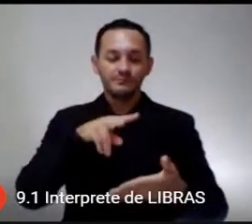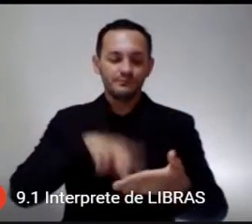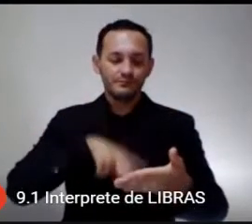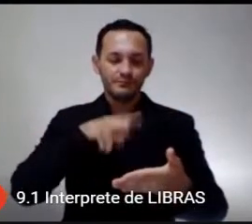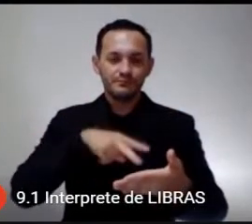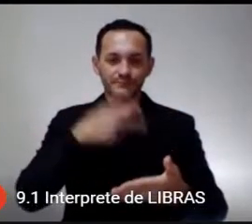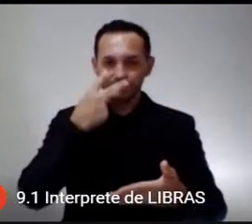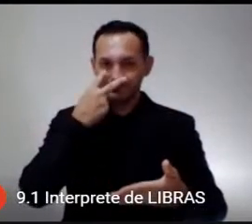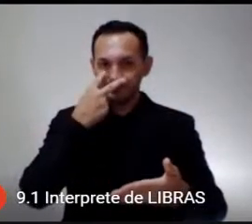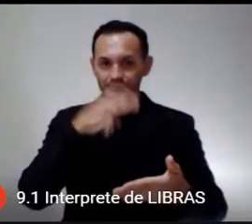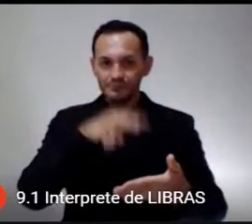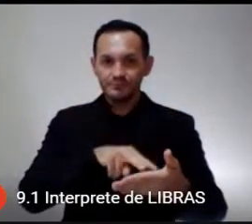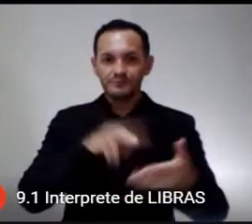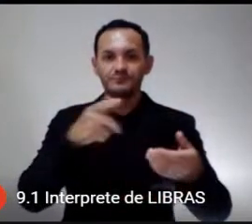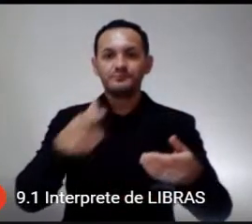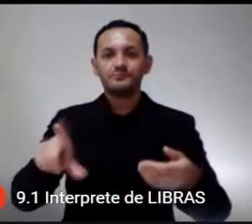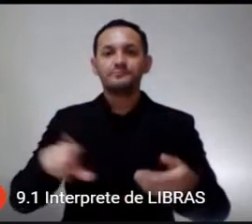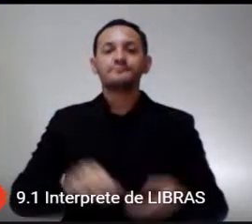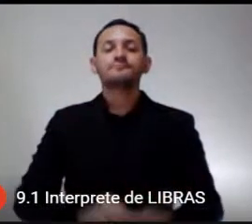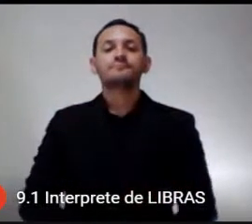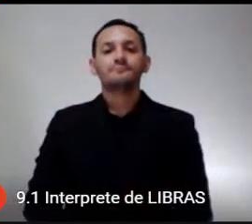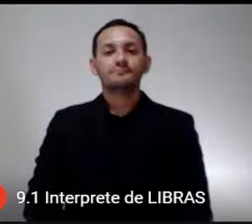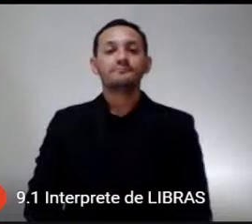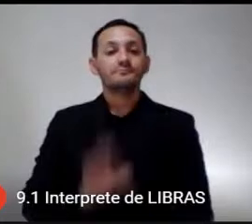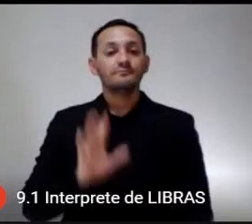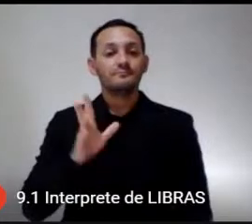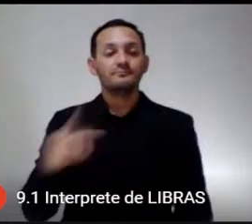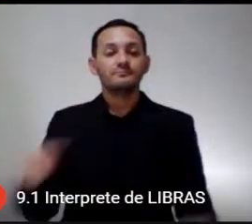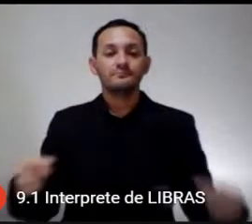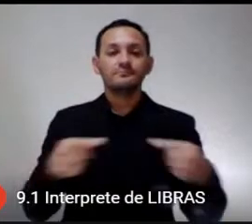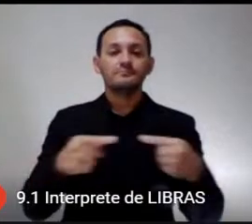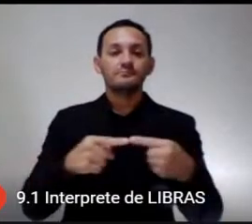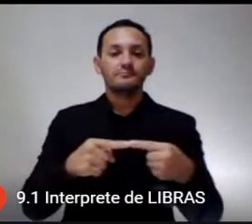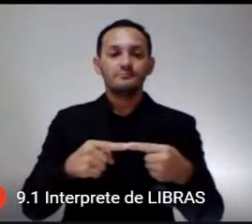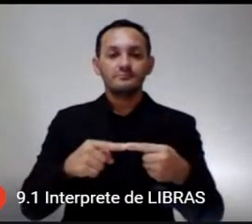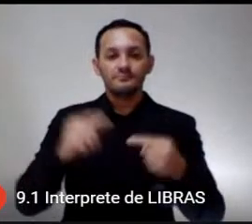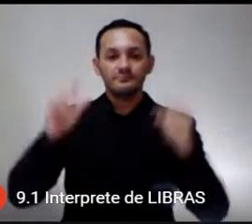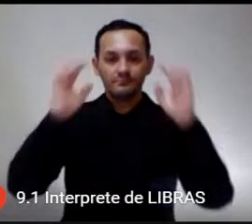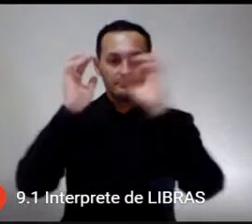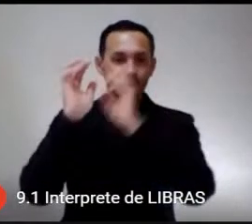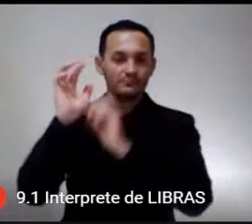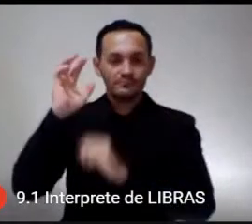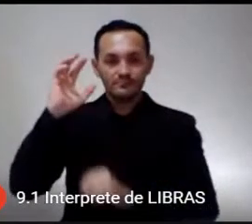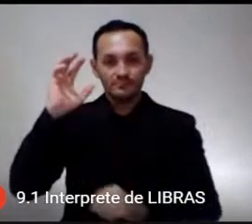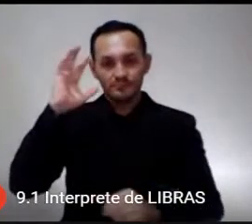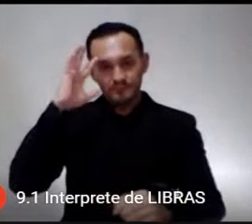estava já trazendo esse entendimento nesse caso.